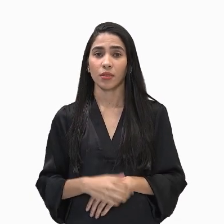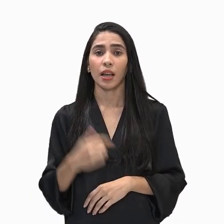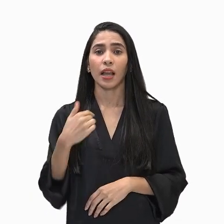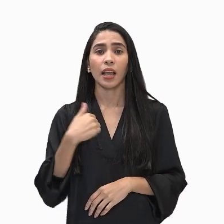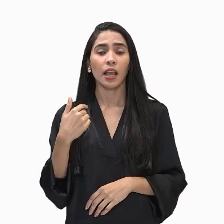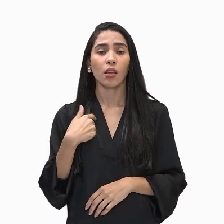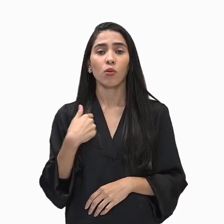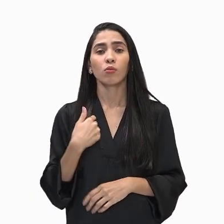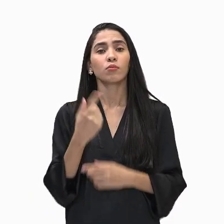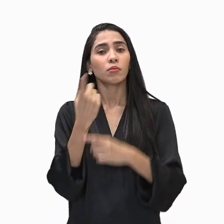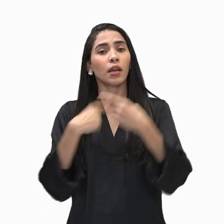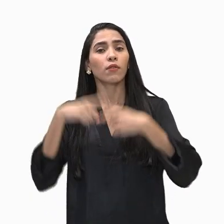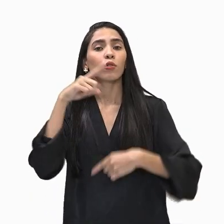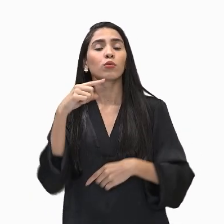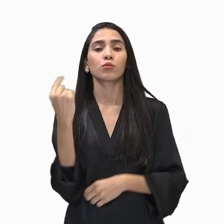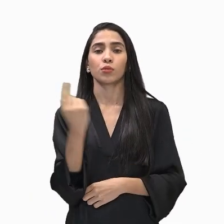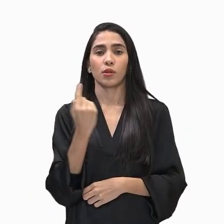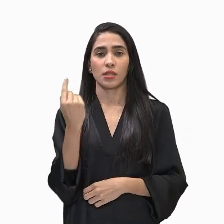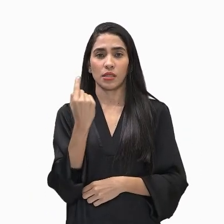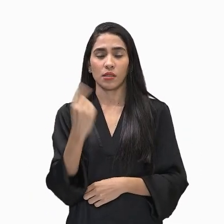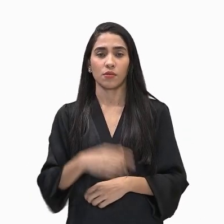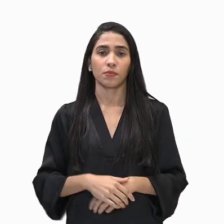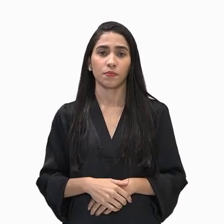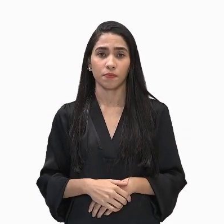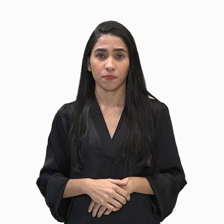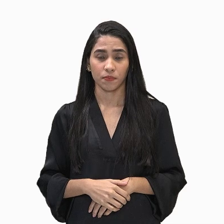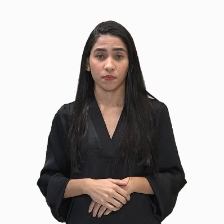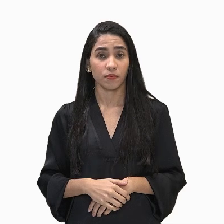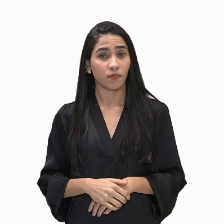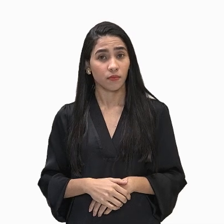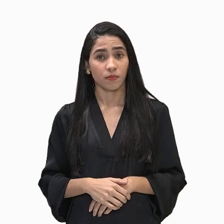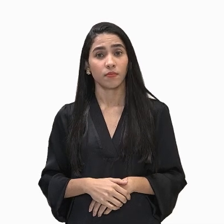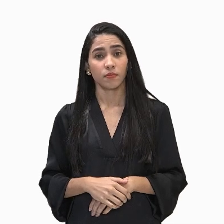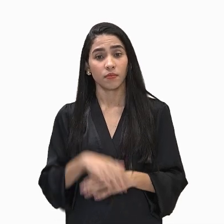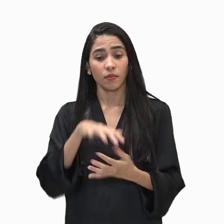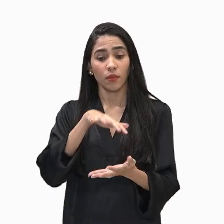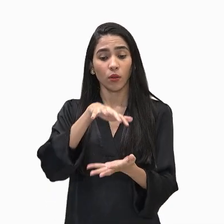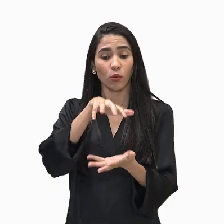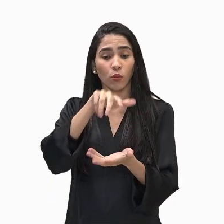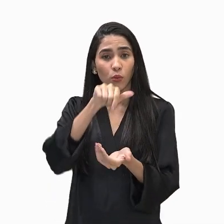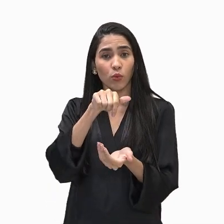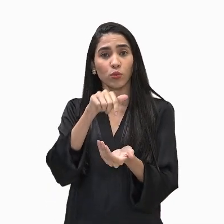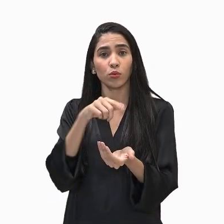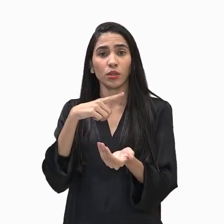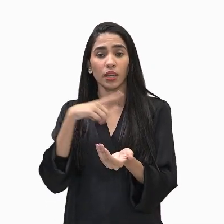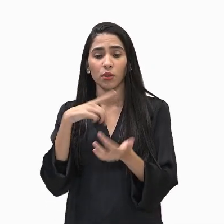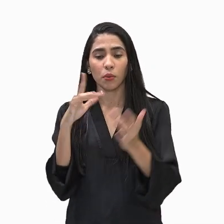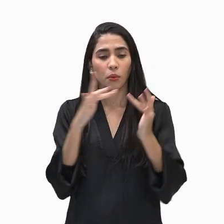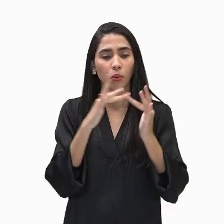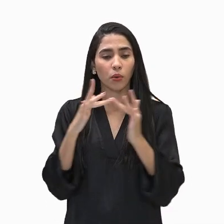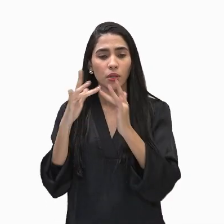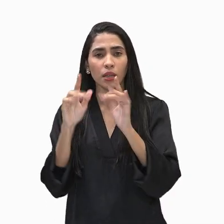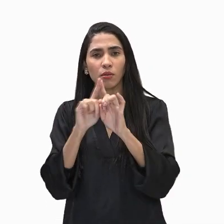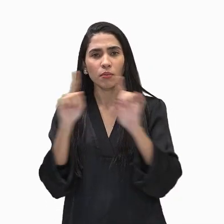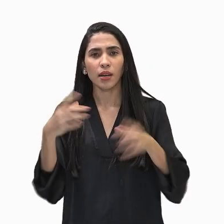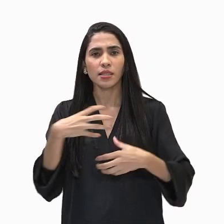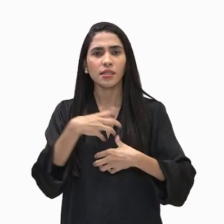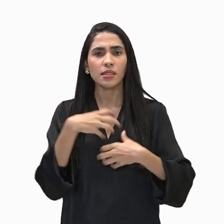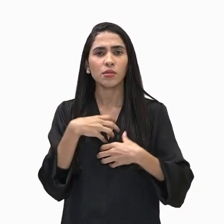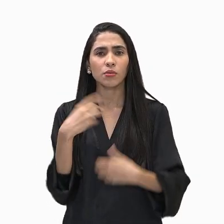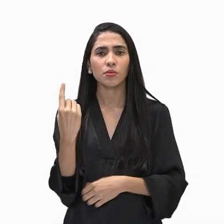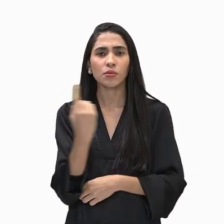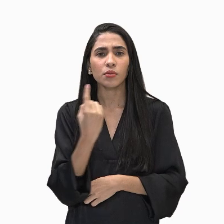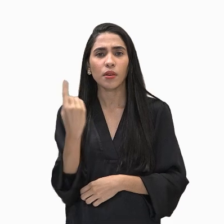construo só. Tá certo? Apesar de estar ali um mundo ao meu redor, mas eu estou sozinho. Eu